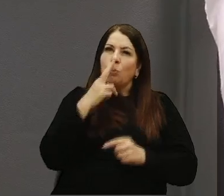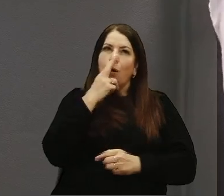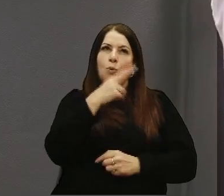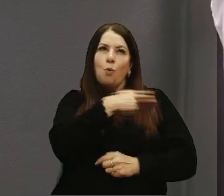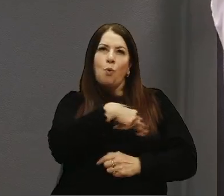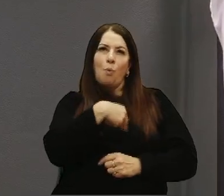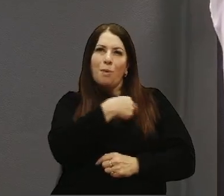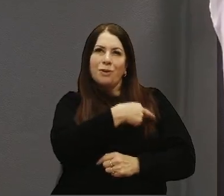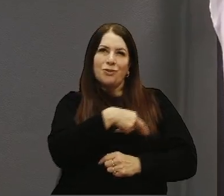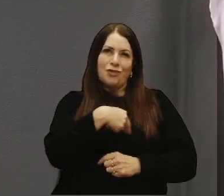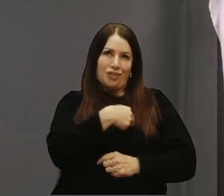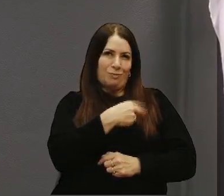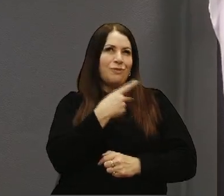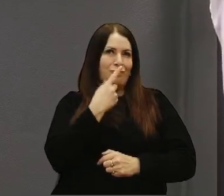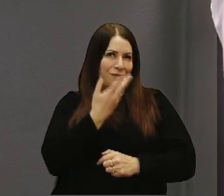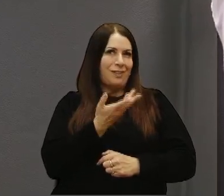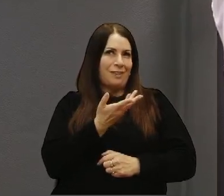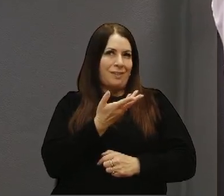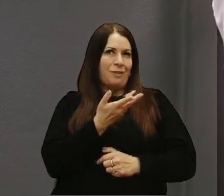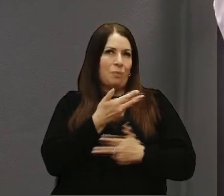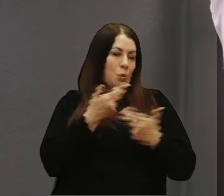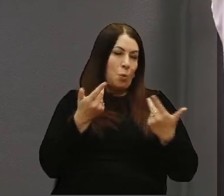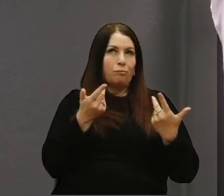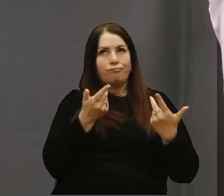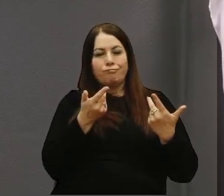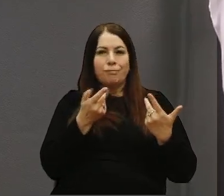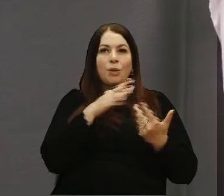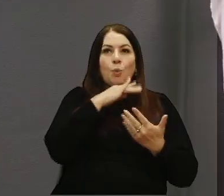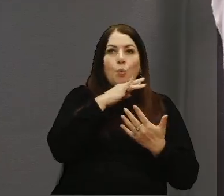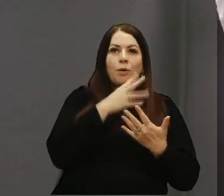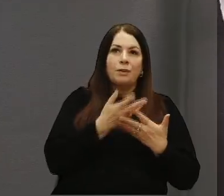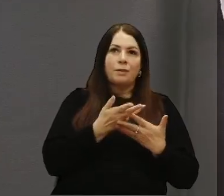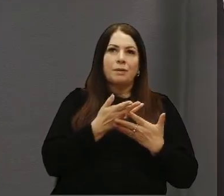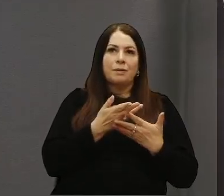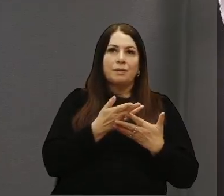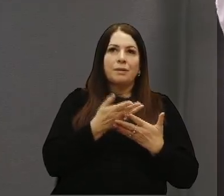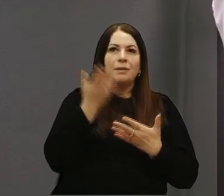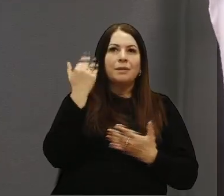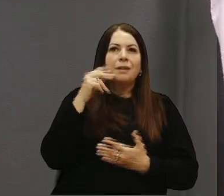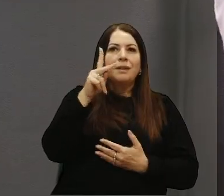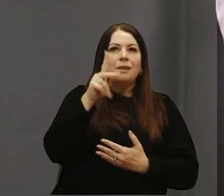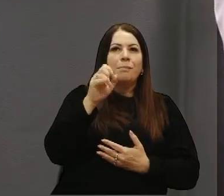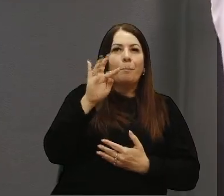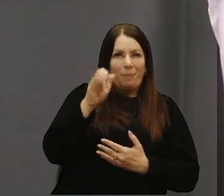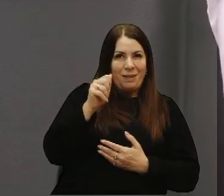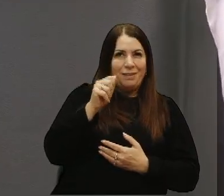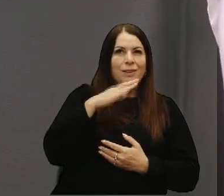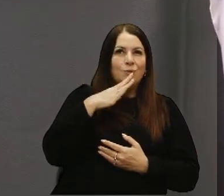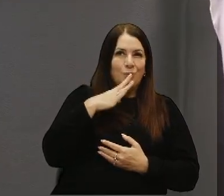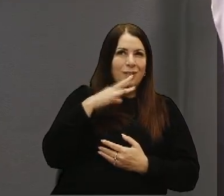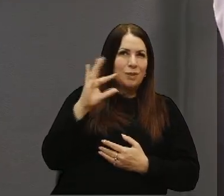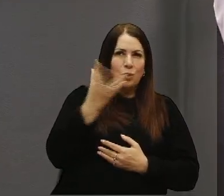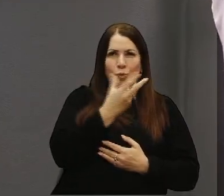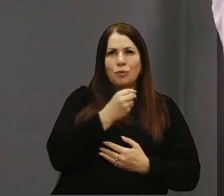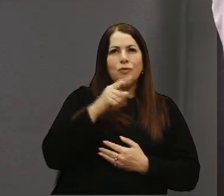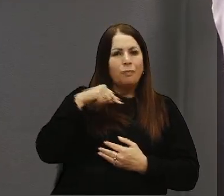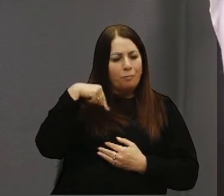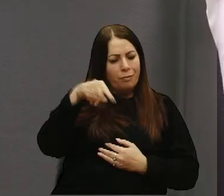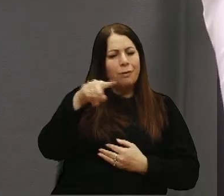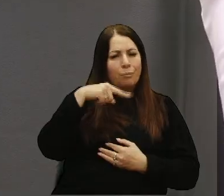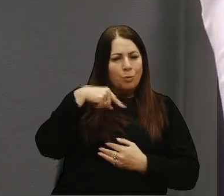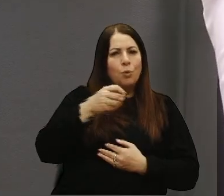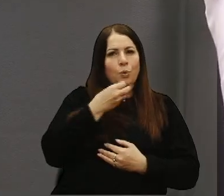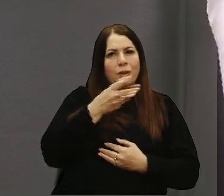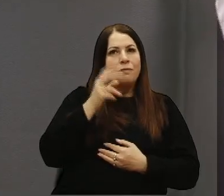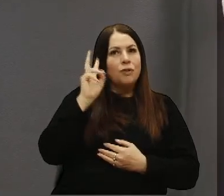na verdade, a palavra que eu digo assim, uma coisa que é ruim. Por exemplo, a antiga Pita, que todo mundo conheceu diversas vezes, contando a história dela